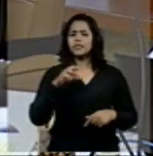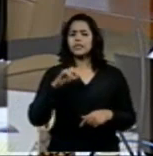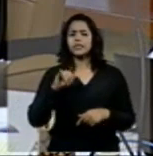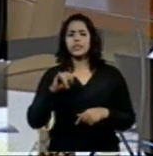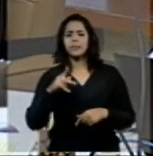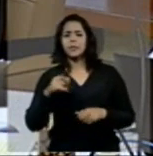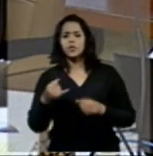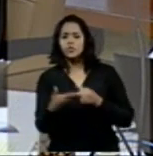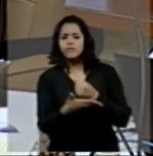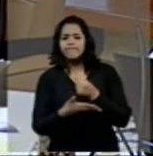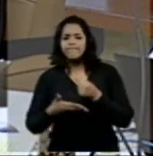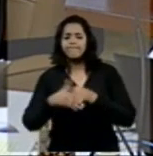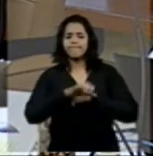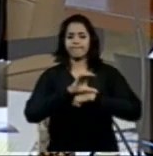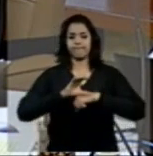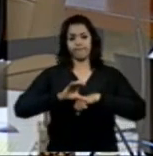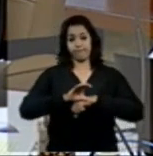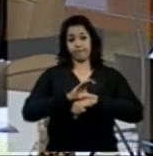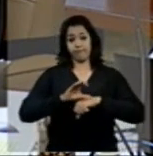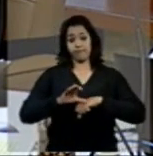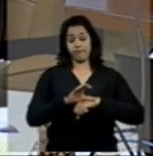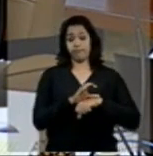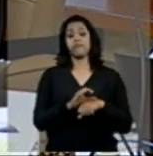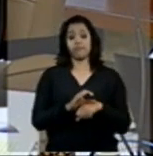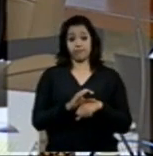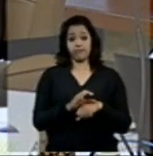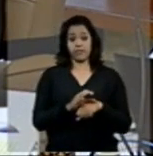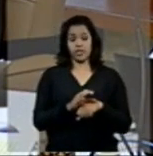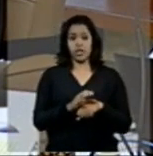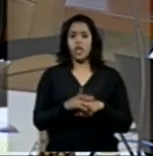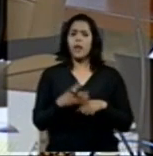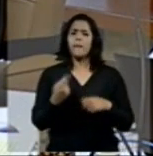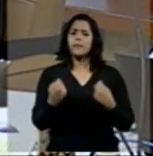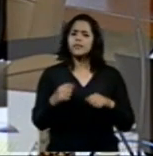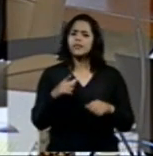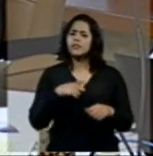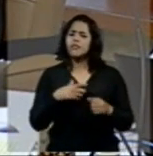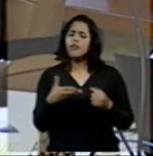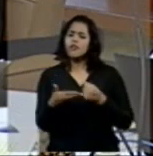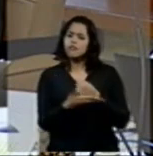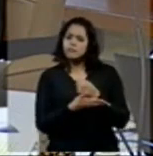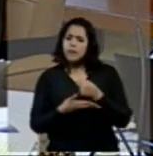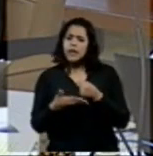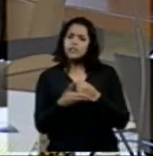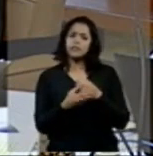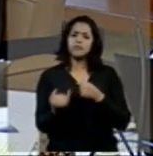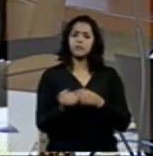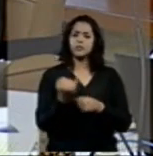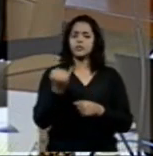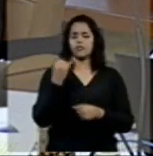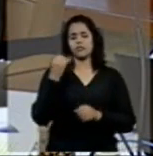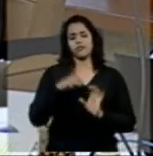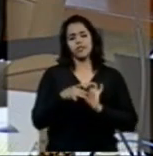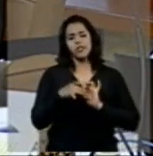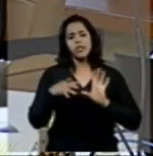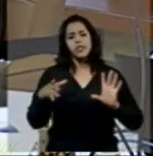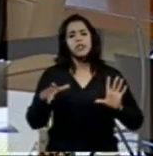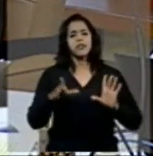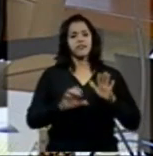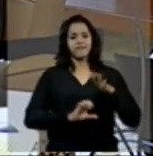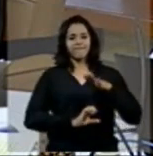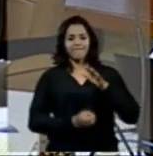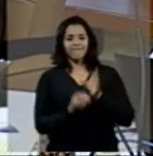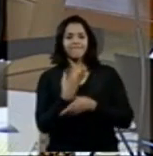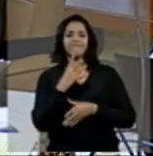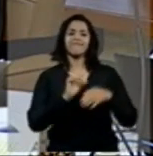Constituição, sem deles desbordar, nomeadamente os princípios importantes da livre iniciativa e